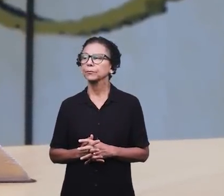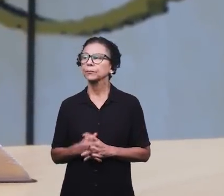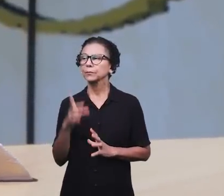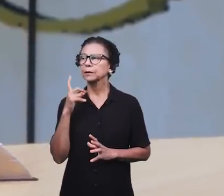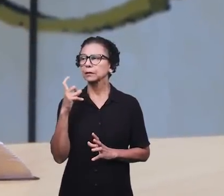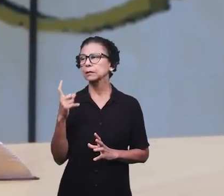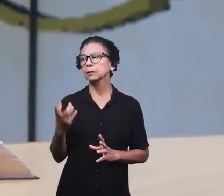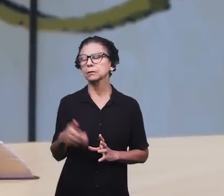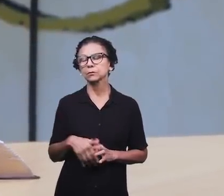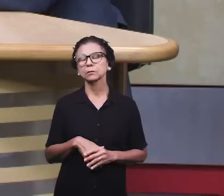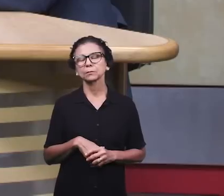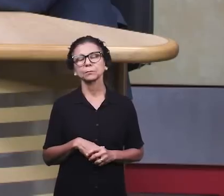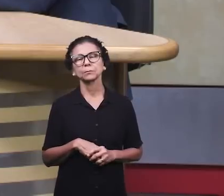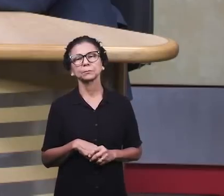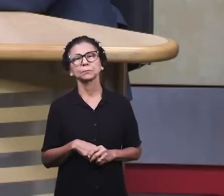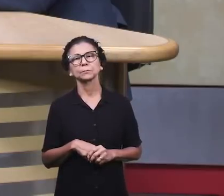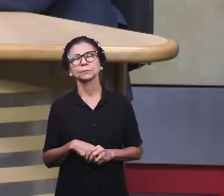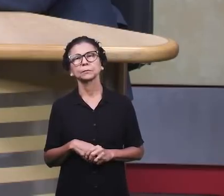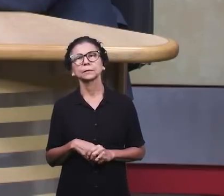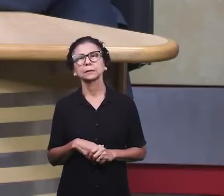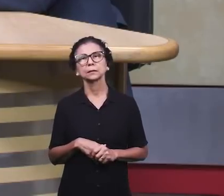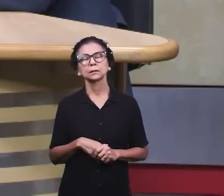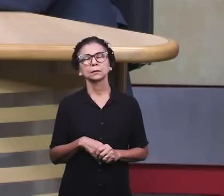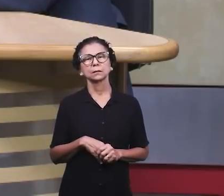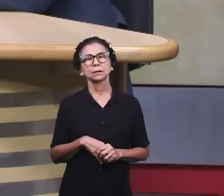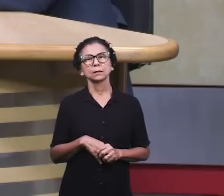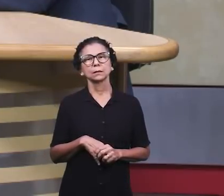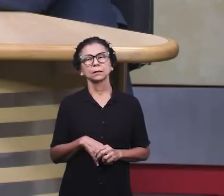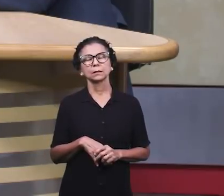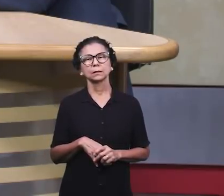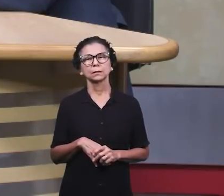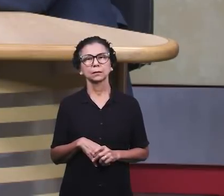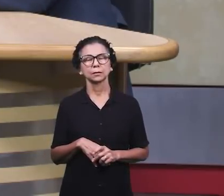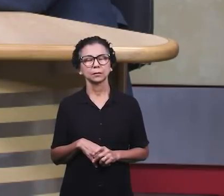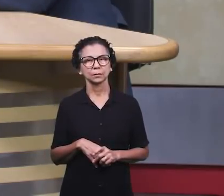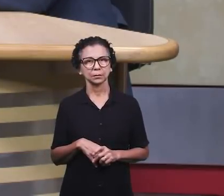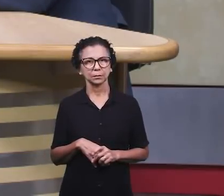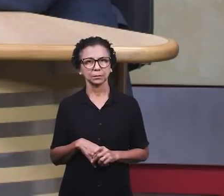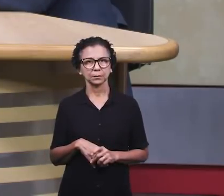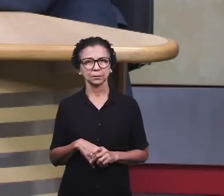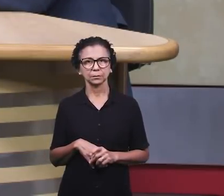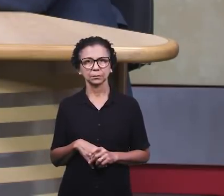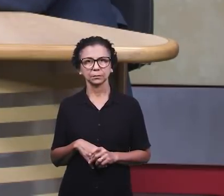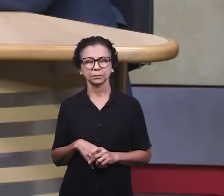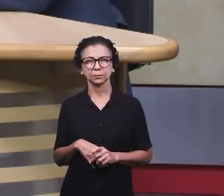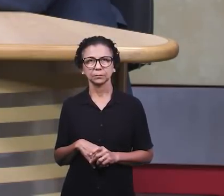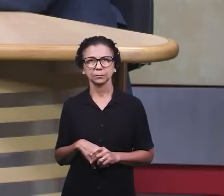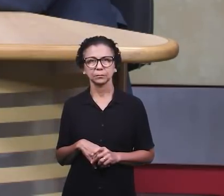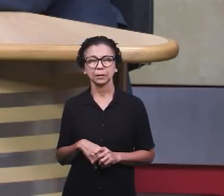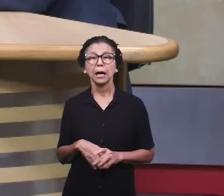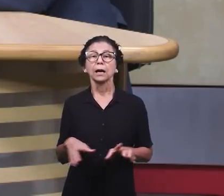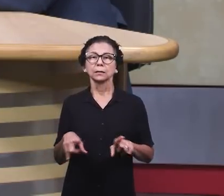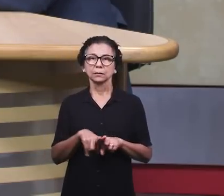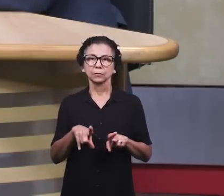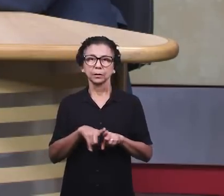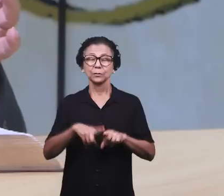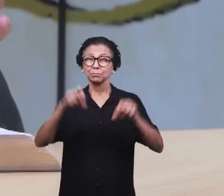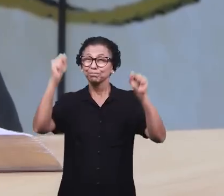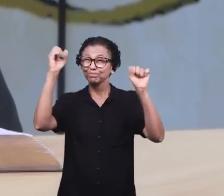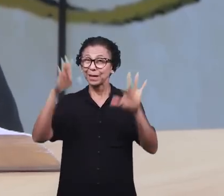aspecto é interessante, né, a gente abordar aqui. Bom, é claro. Isso por quê? Porque nós temos, naturalmente, e aliás foi uma outra grande bênção que o Senhor nos